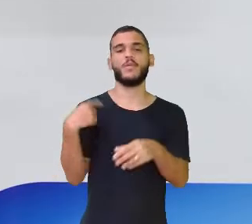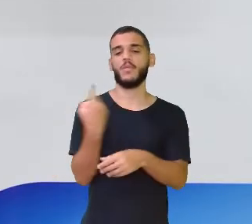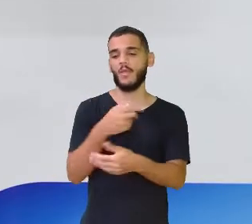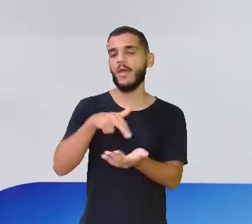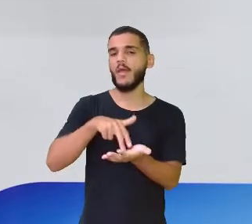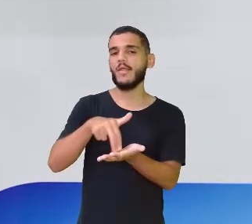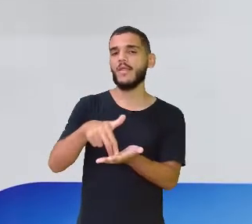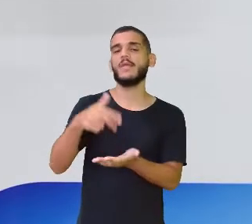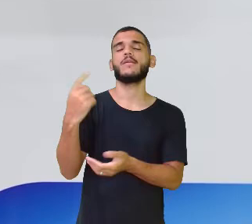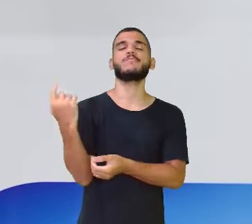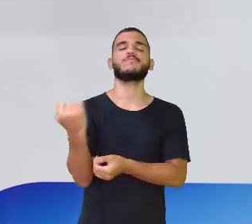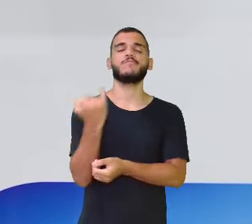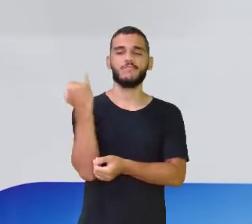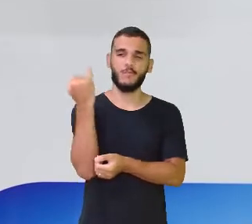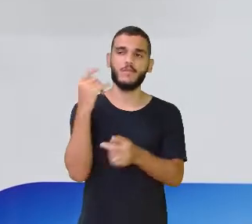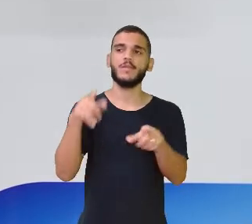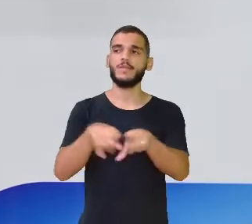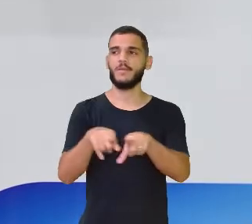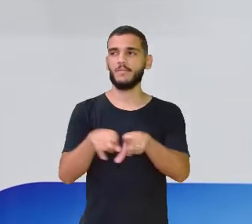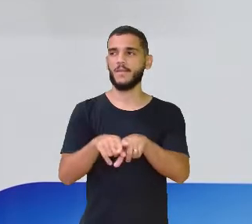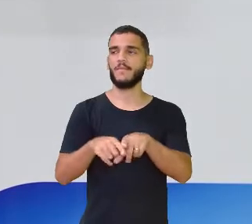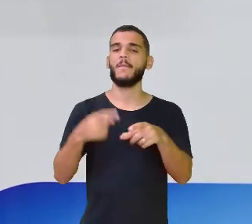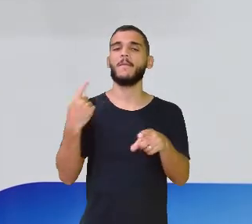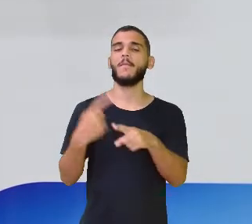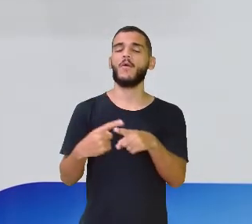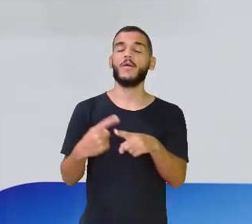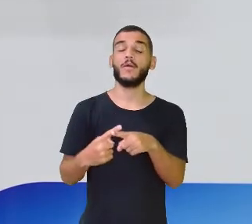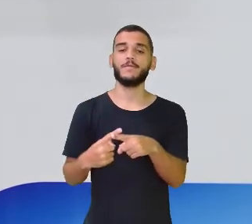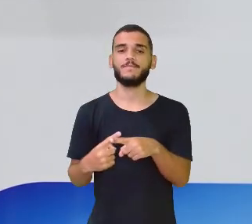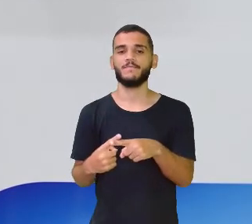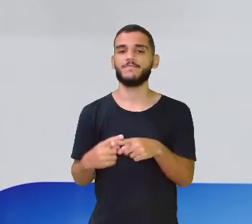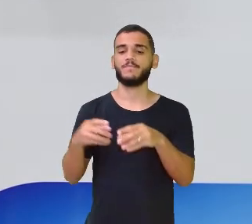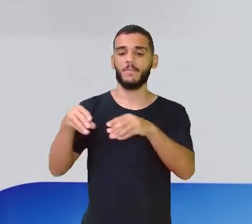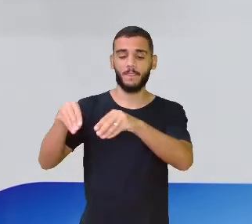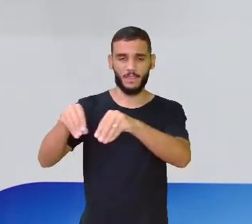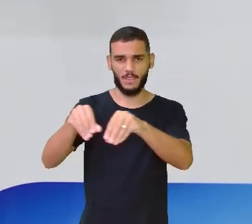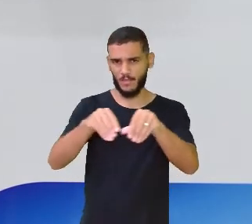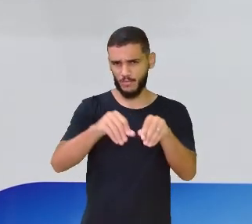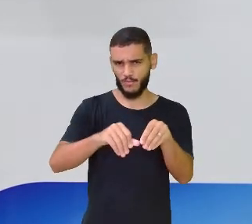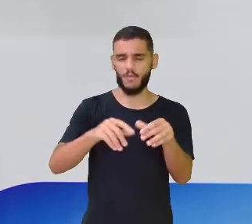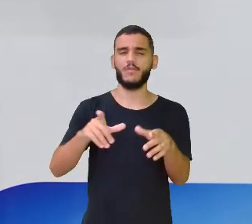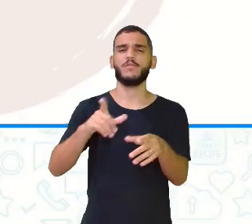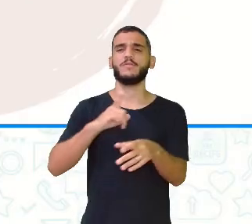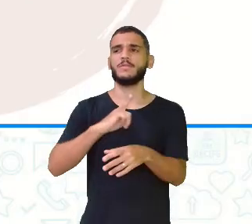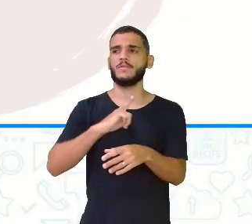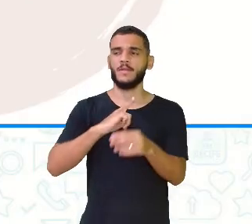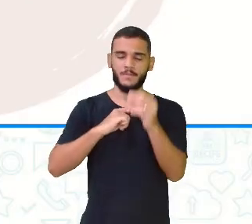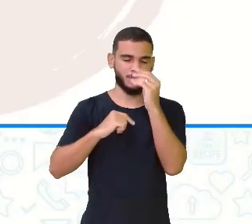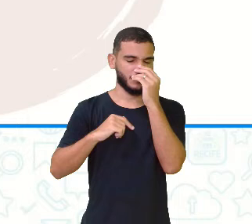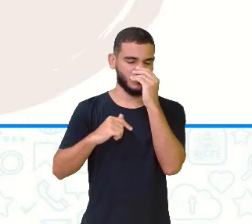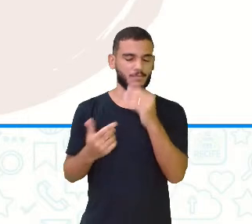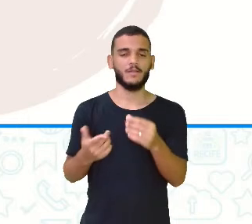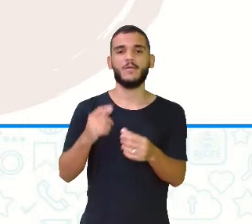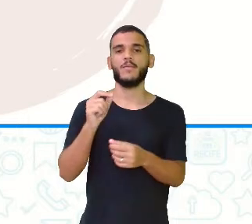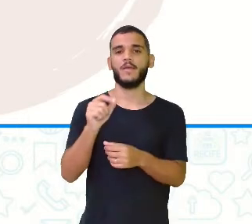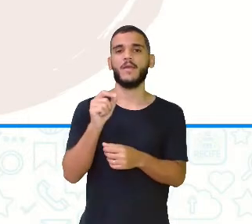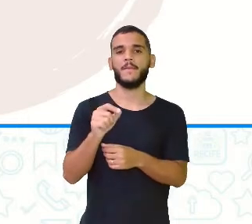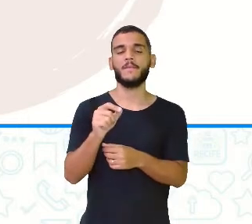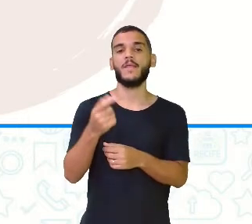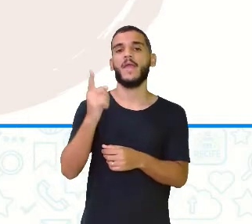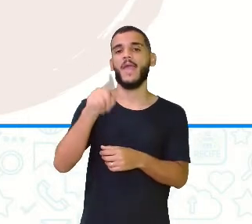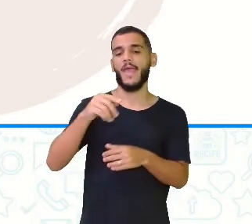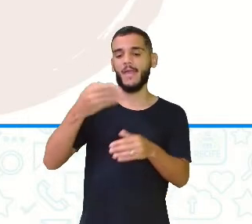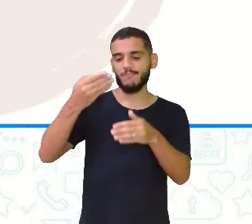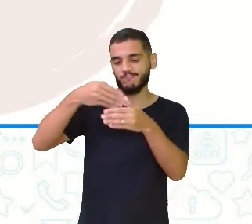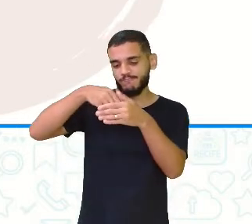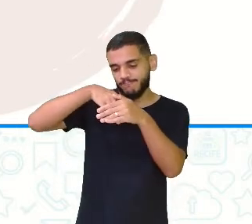muito importante para a gente, né? Por quê? No solo, no fundo e nas margens do lago, ele serve de